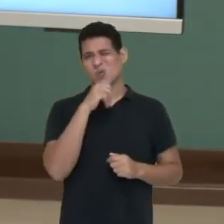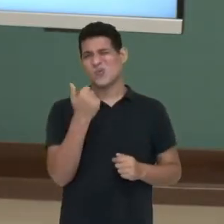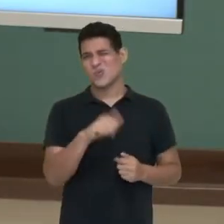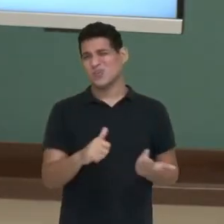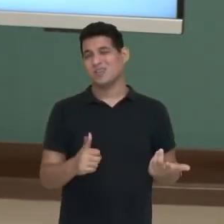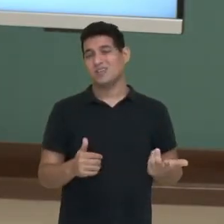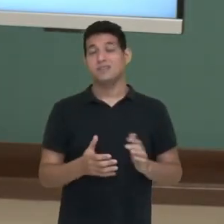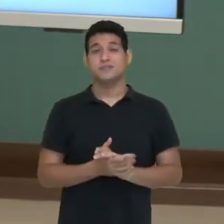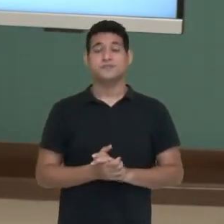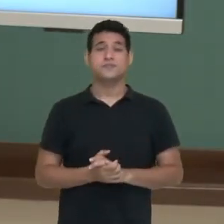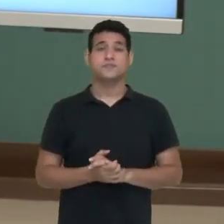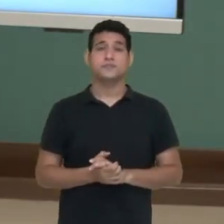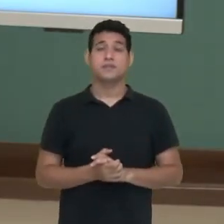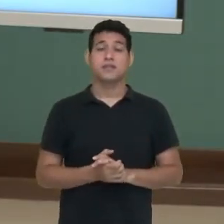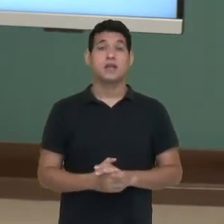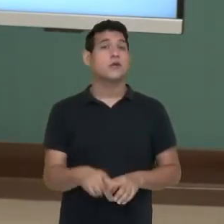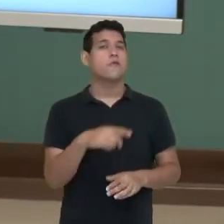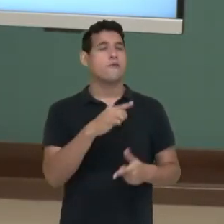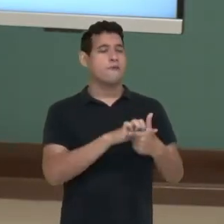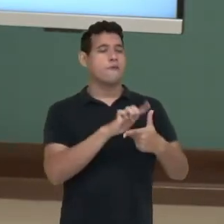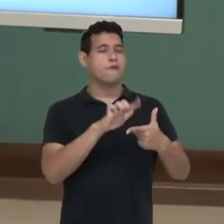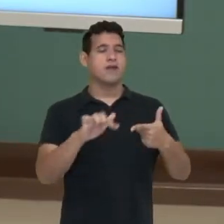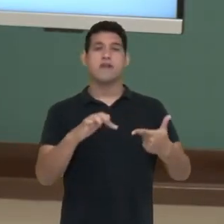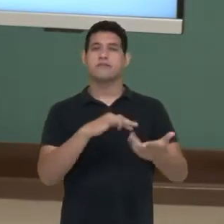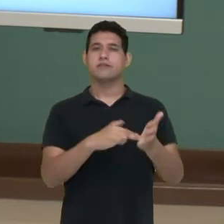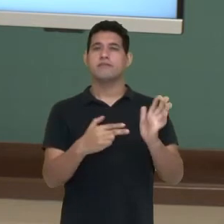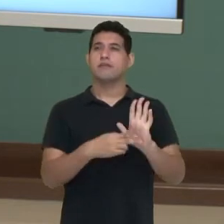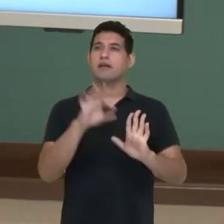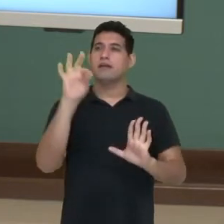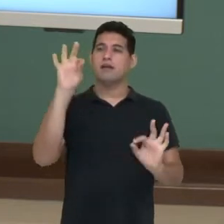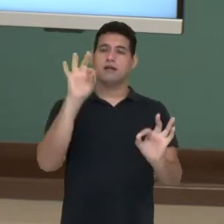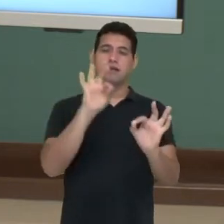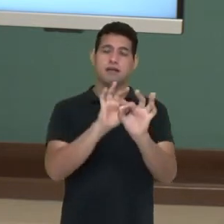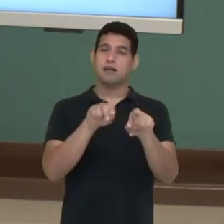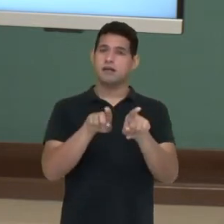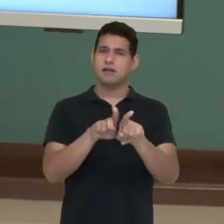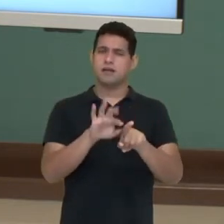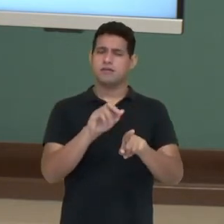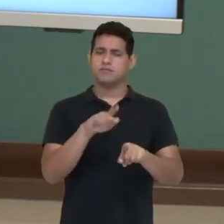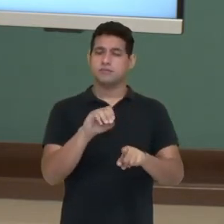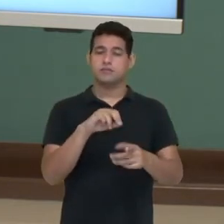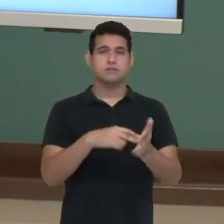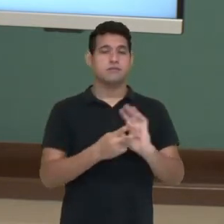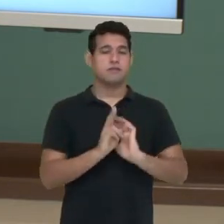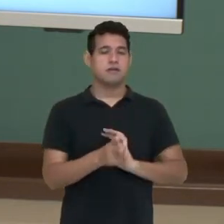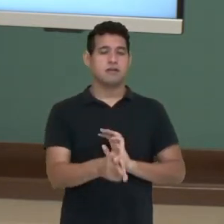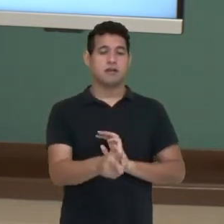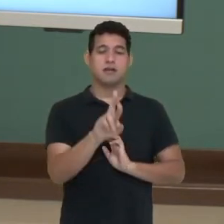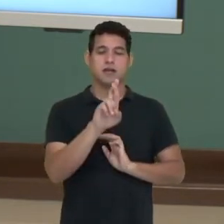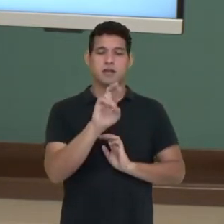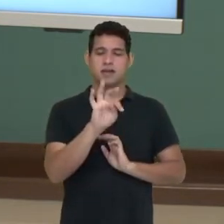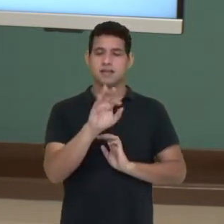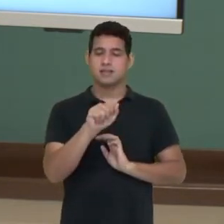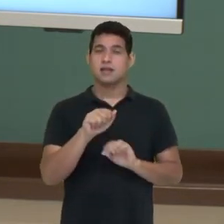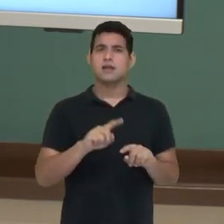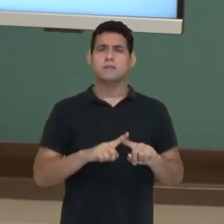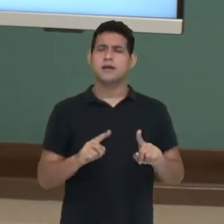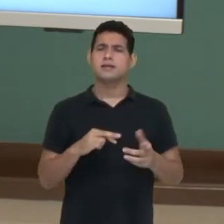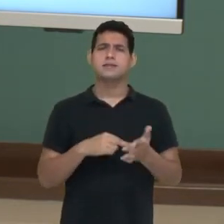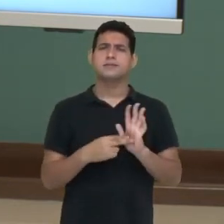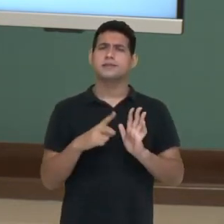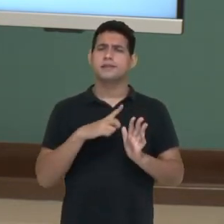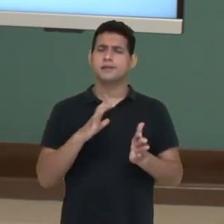brincadeira. O seu gráfico é uma reta, então o gráfico de uma função afim é sempre uma reta. E nele